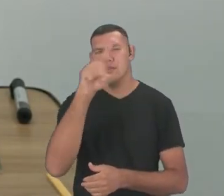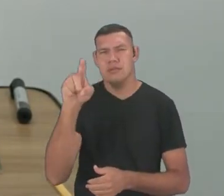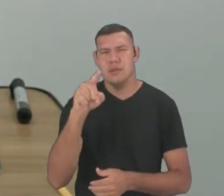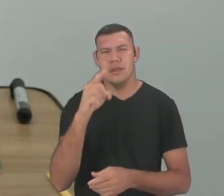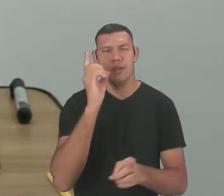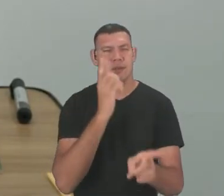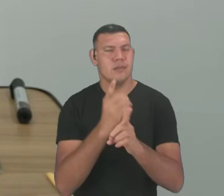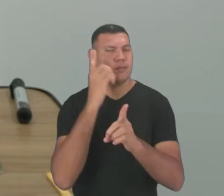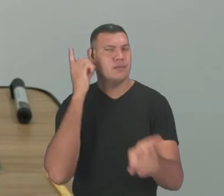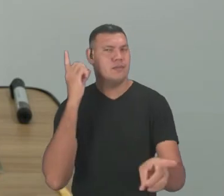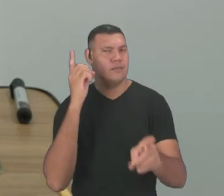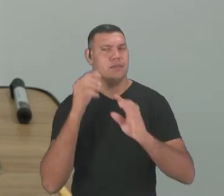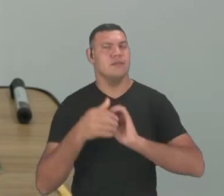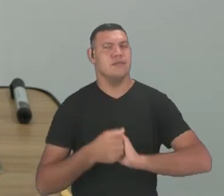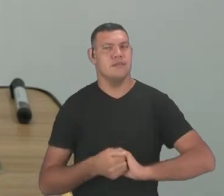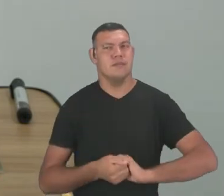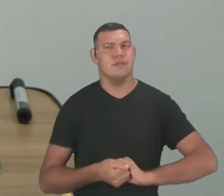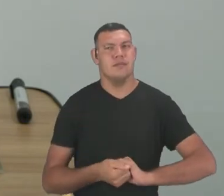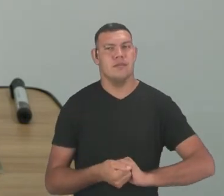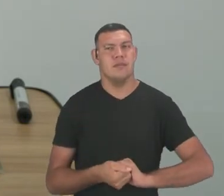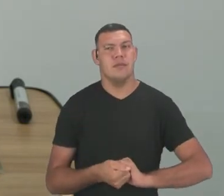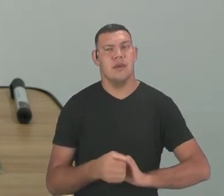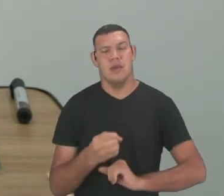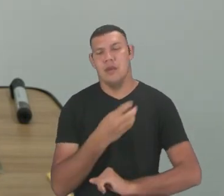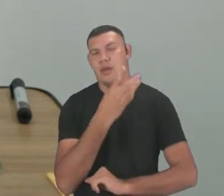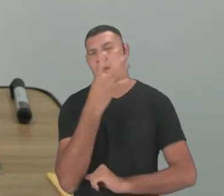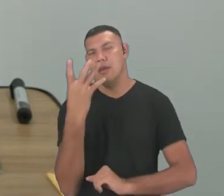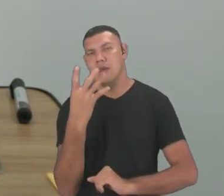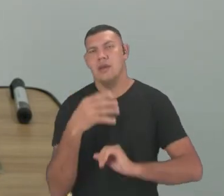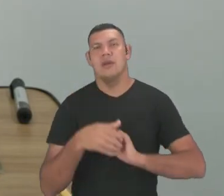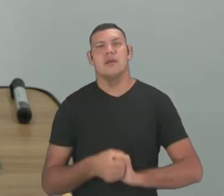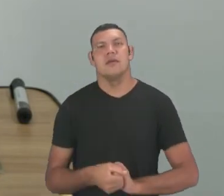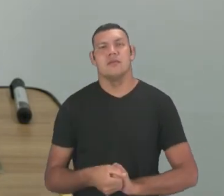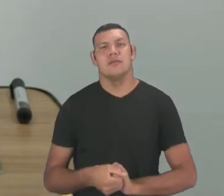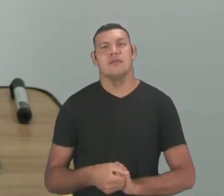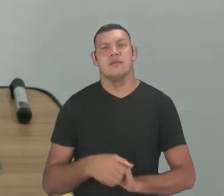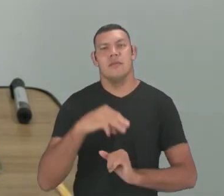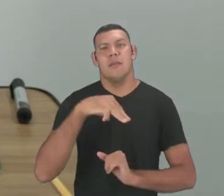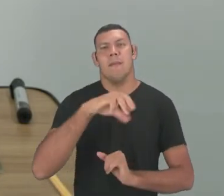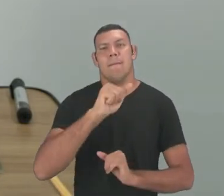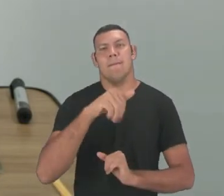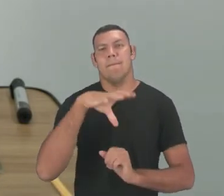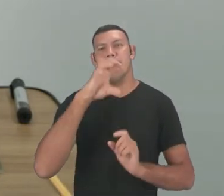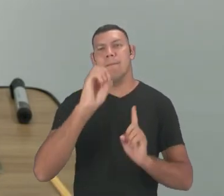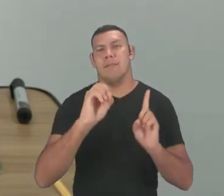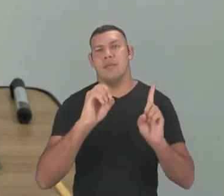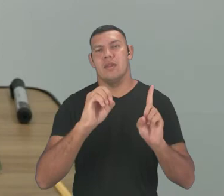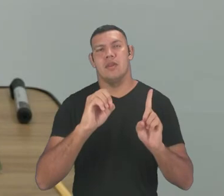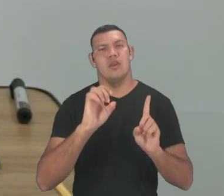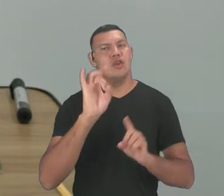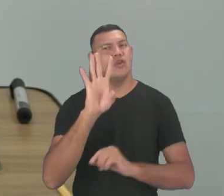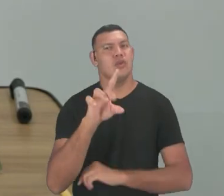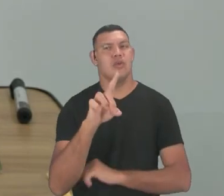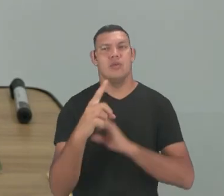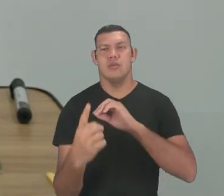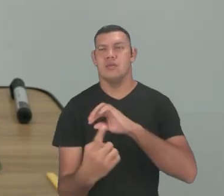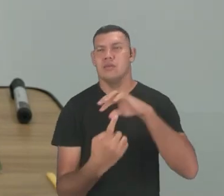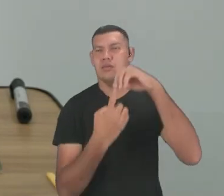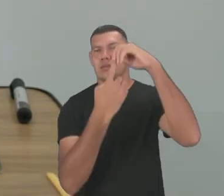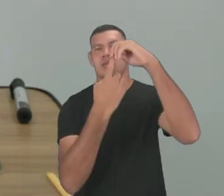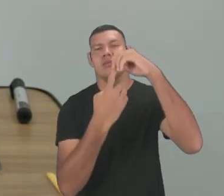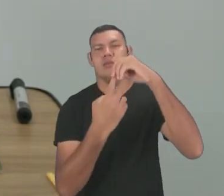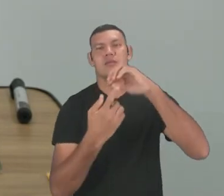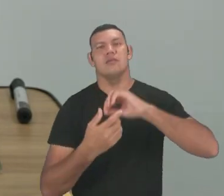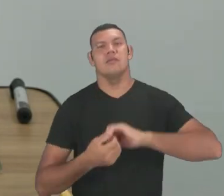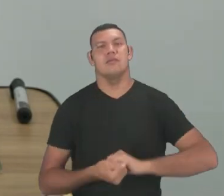a em casa já descobriu vamos contar então usando os nossos dedos mão apenas uma